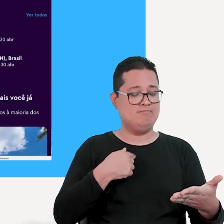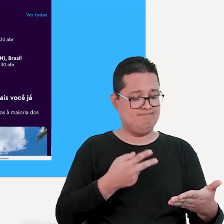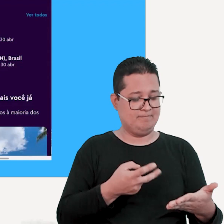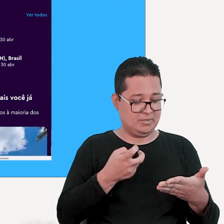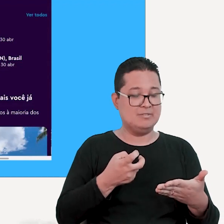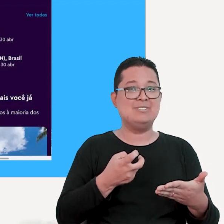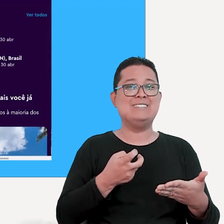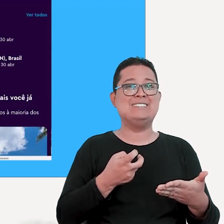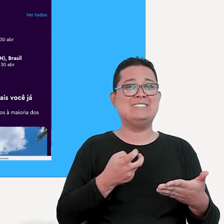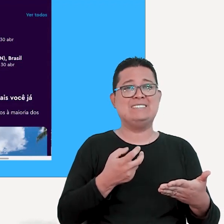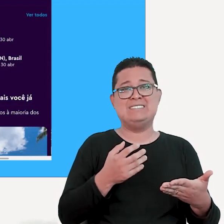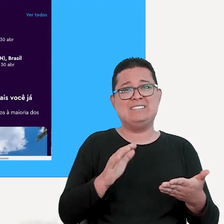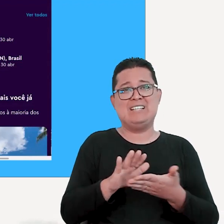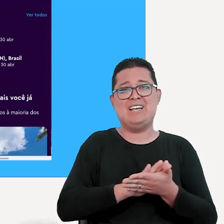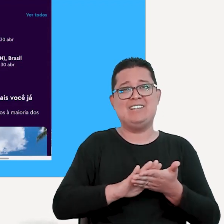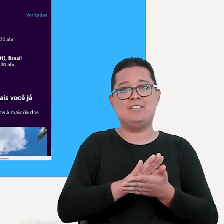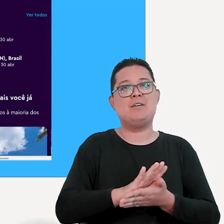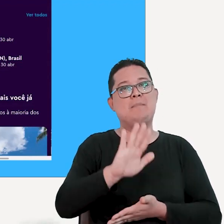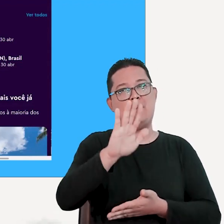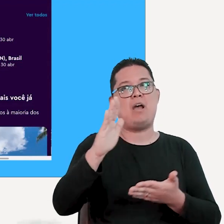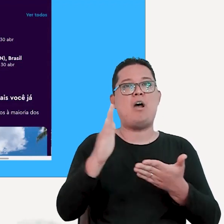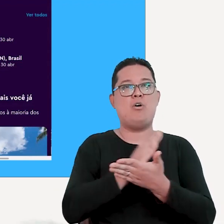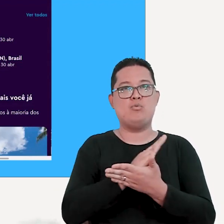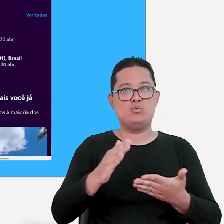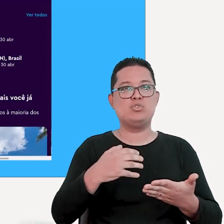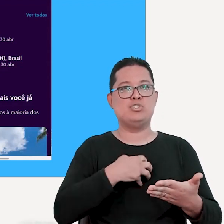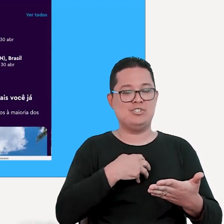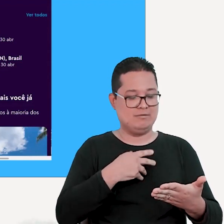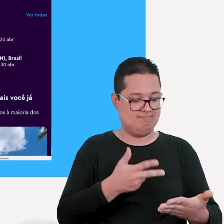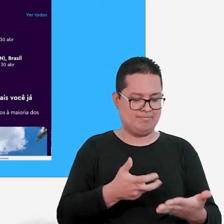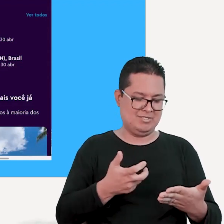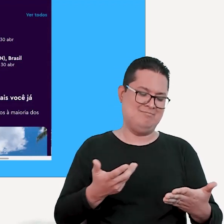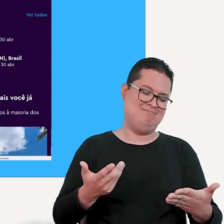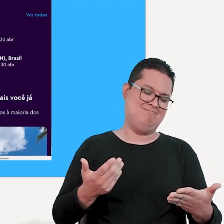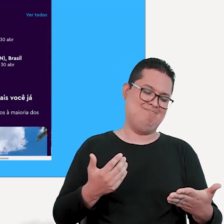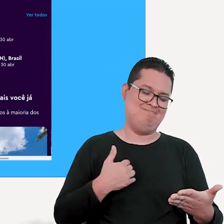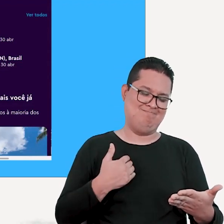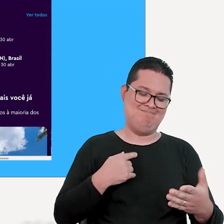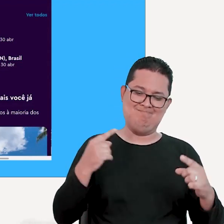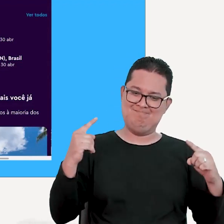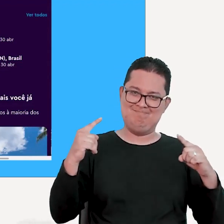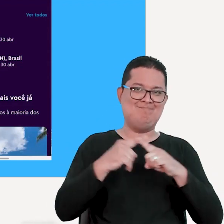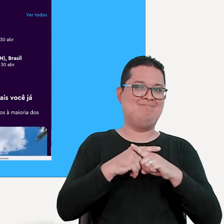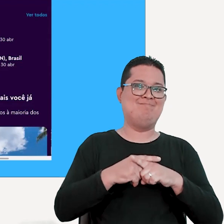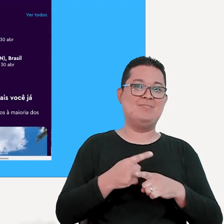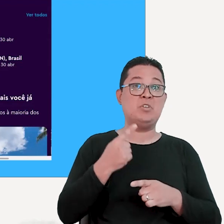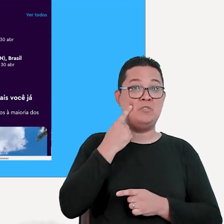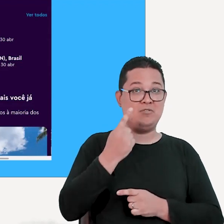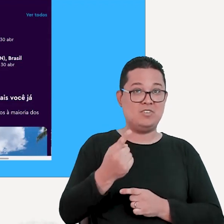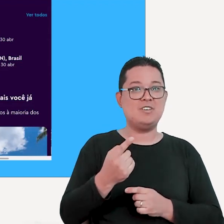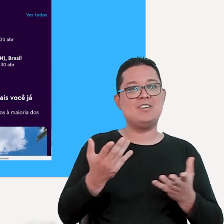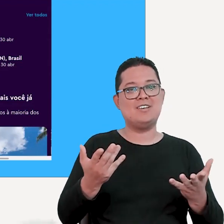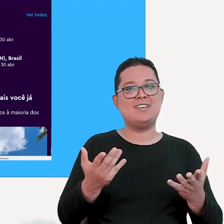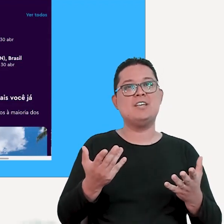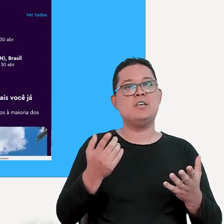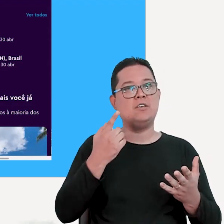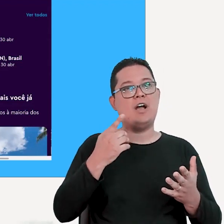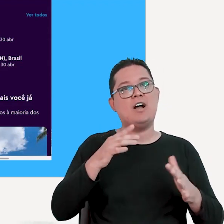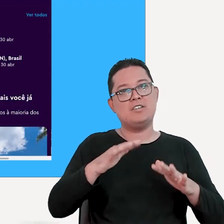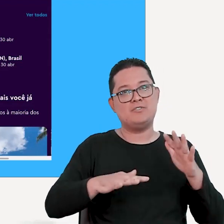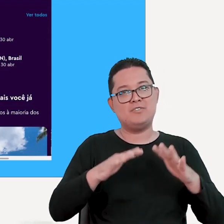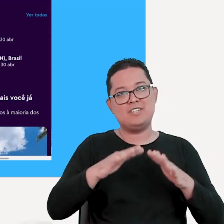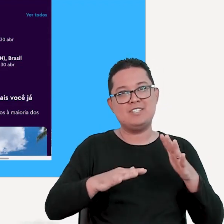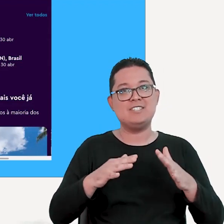presentes no nosso dia a dia. A gente tem que ter esse olhar detalhista. É isso que vai fazer a gente sair de uma experiência 7 para